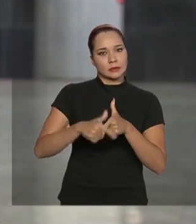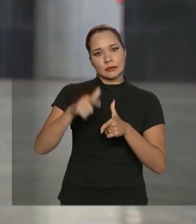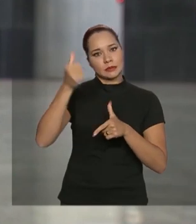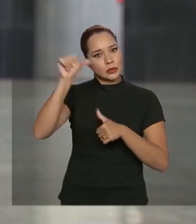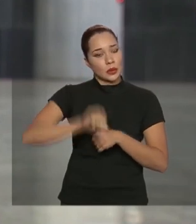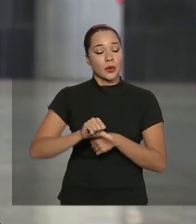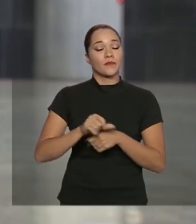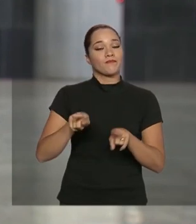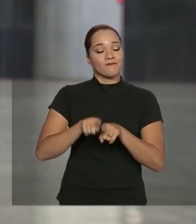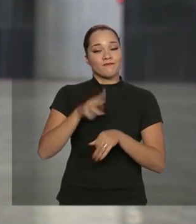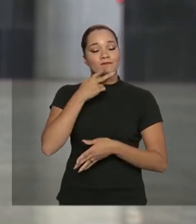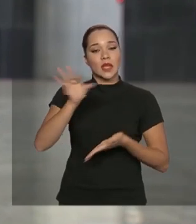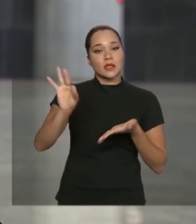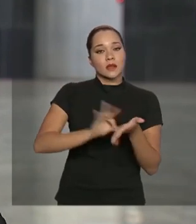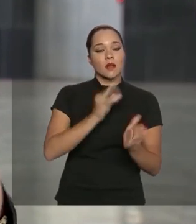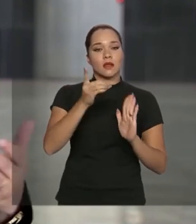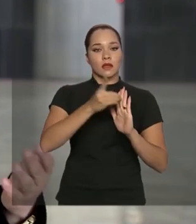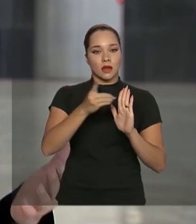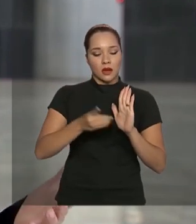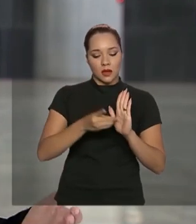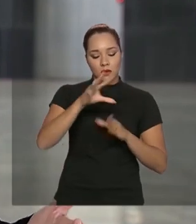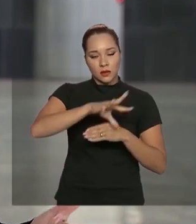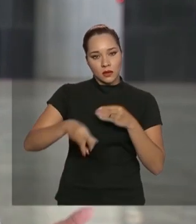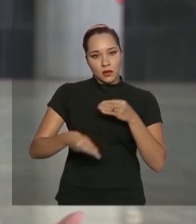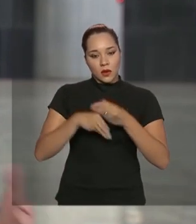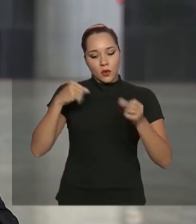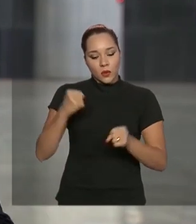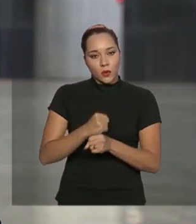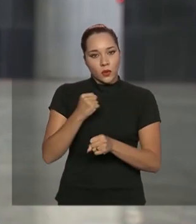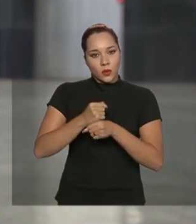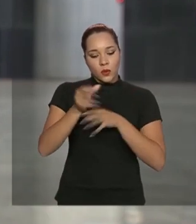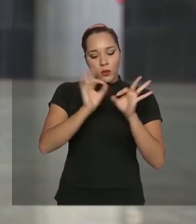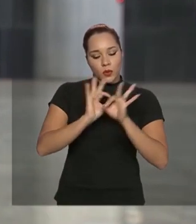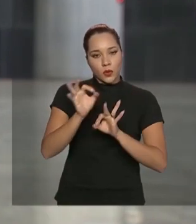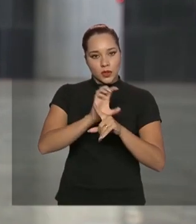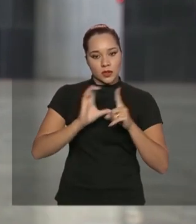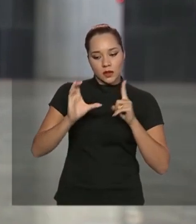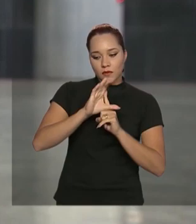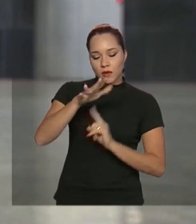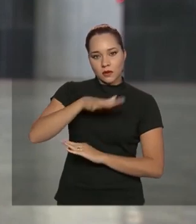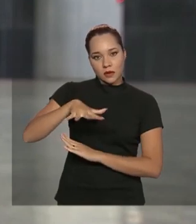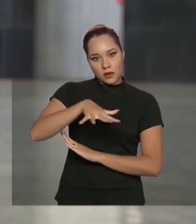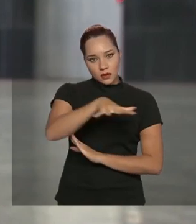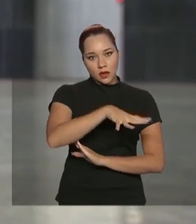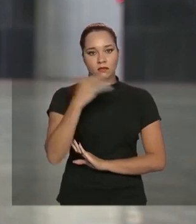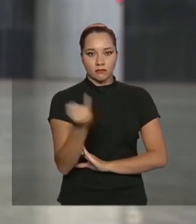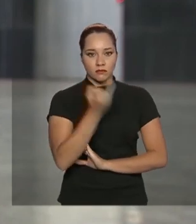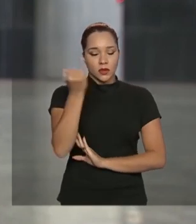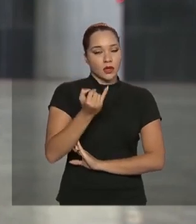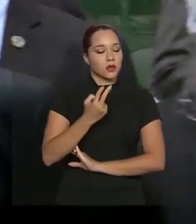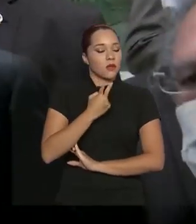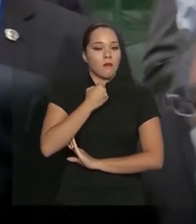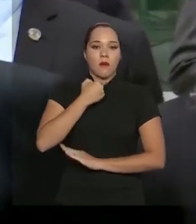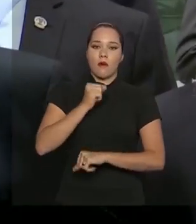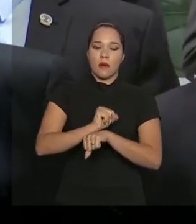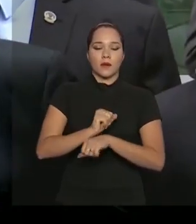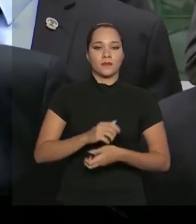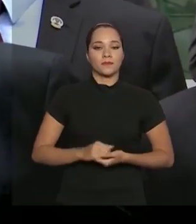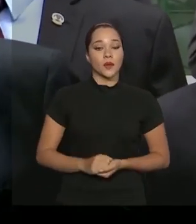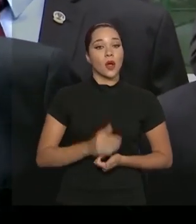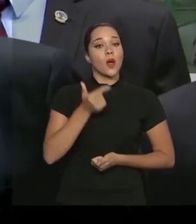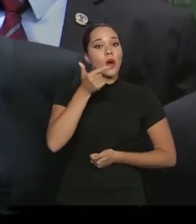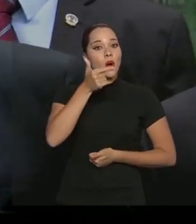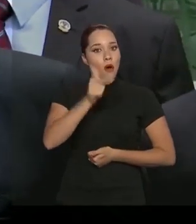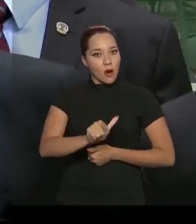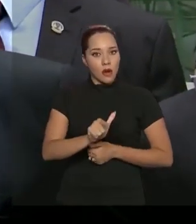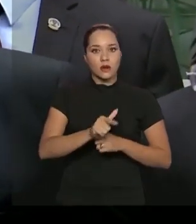também disse que assinou um decreto incluindo a construção civil entre as áreas essenciais, que não podem parar. Outras virão